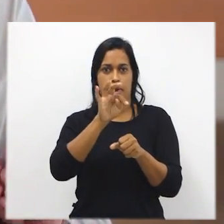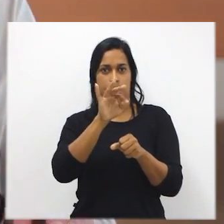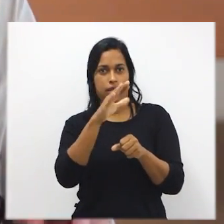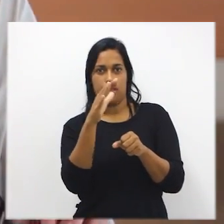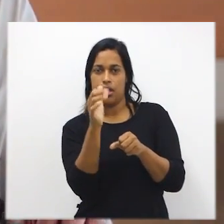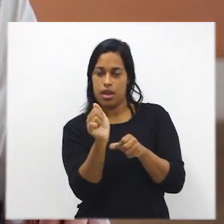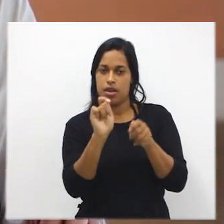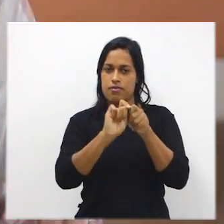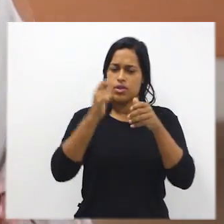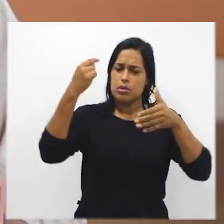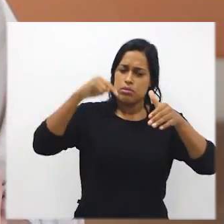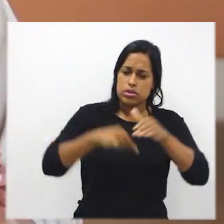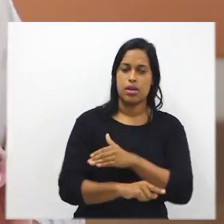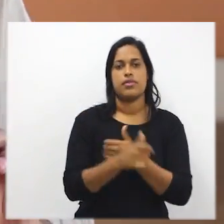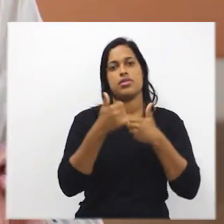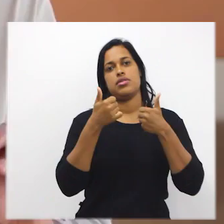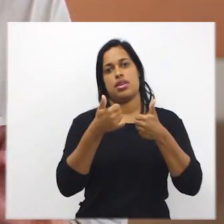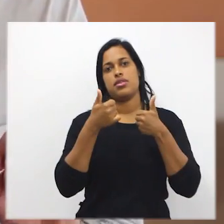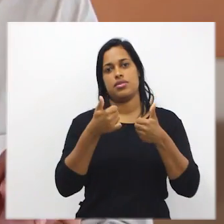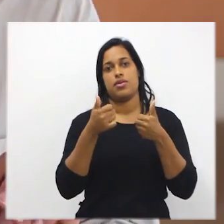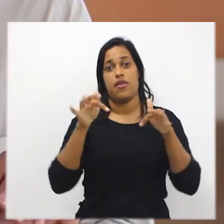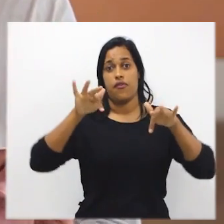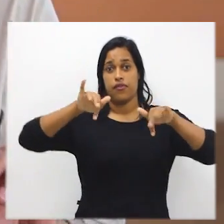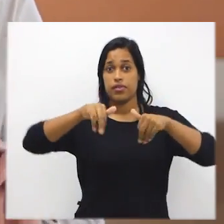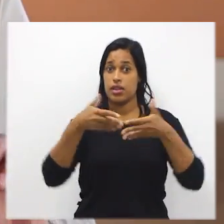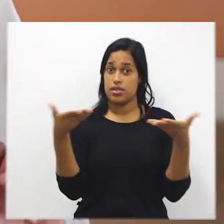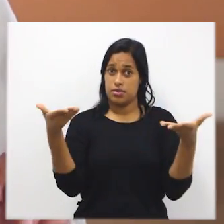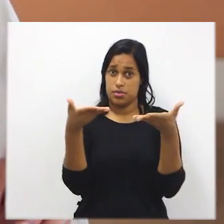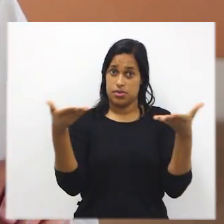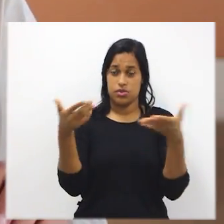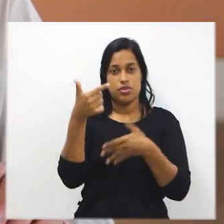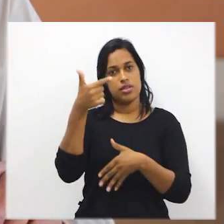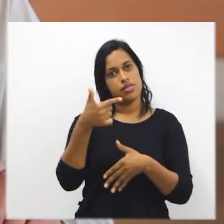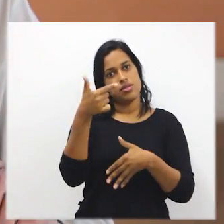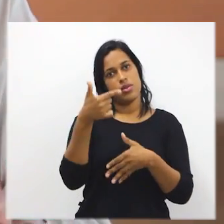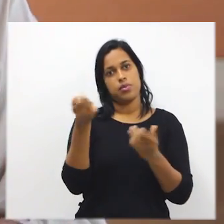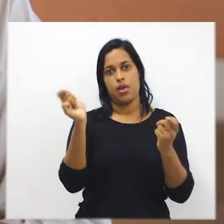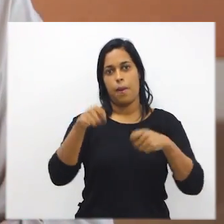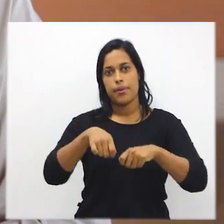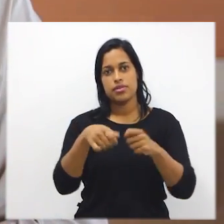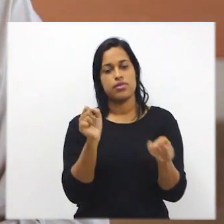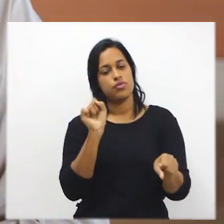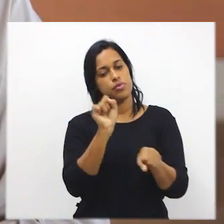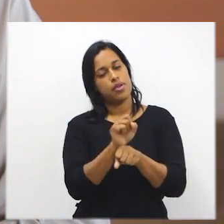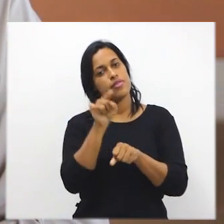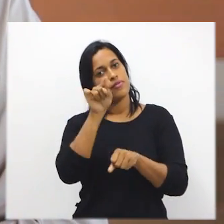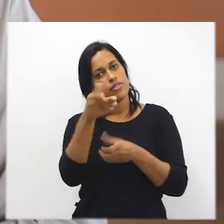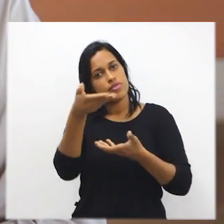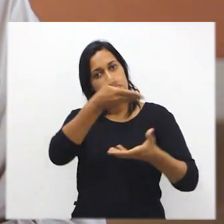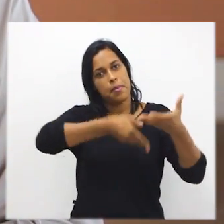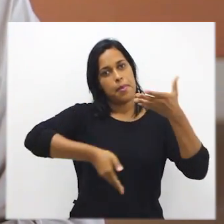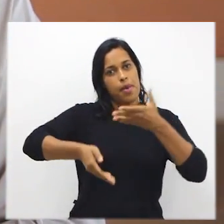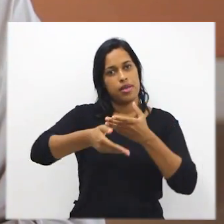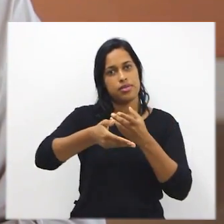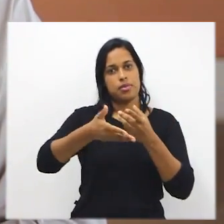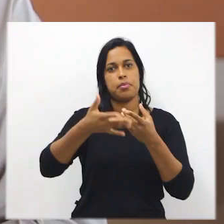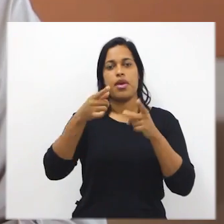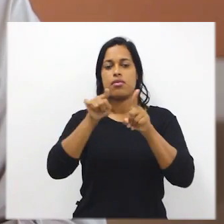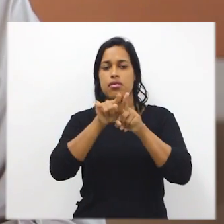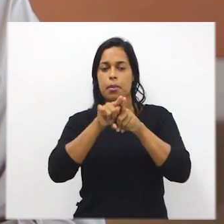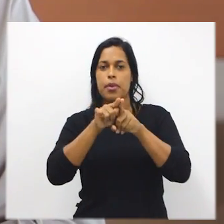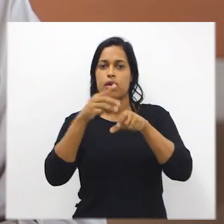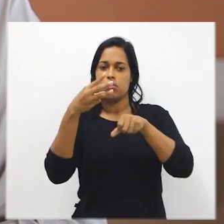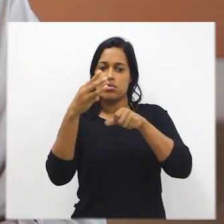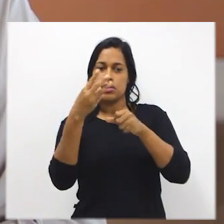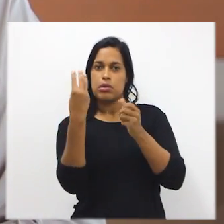algoritmos muito mais avançados. Finalizamos aqui a nossa segunda competência. Eu espero que vocês participem do nosso fórum e do nosso